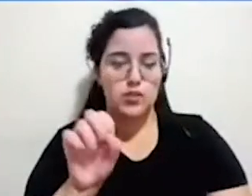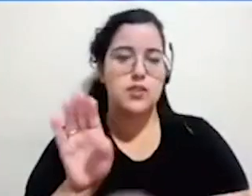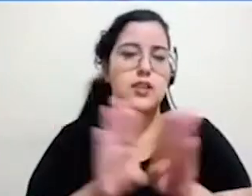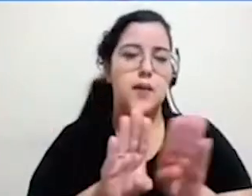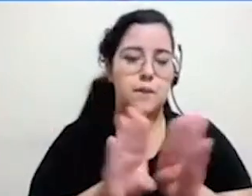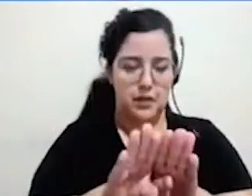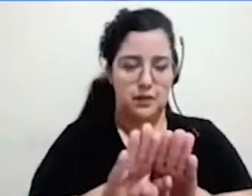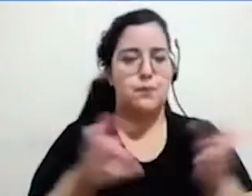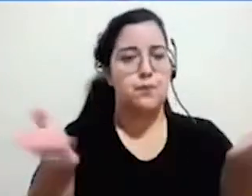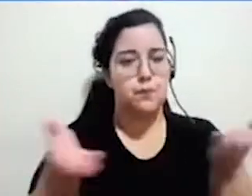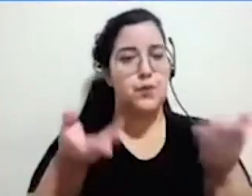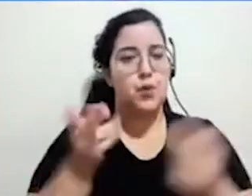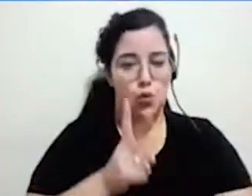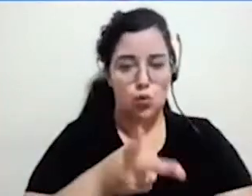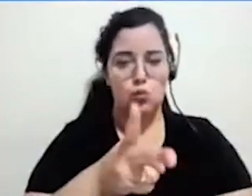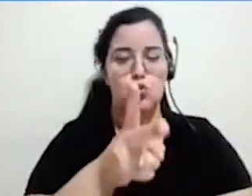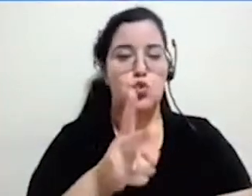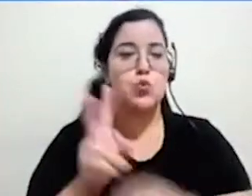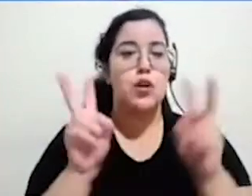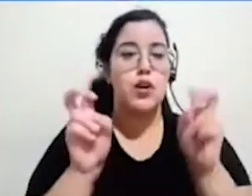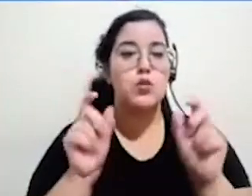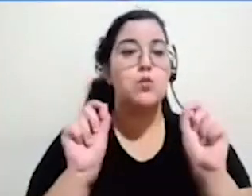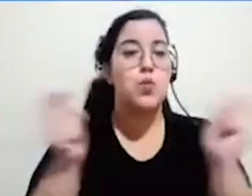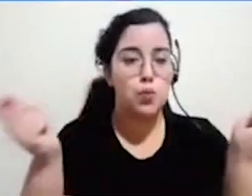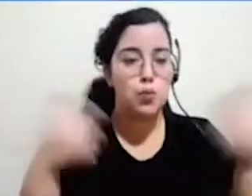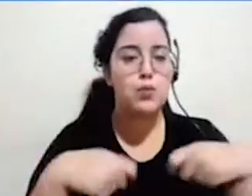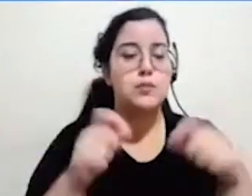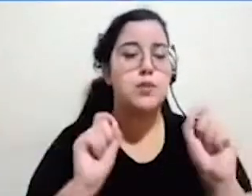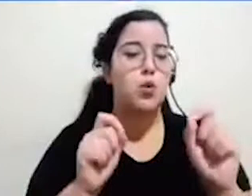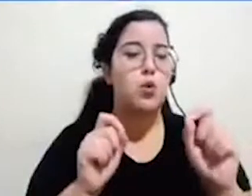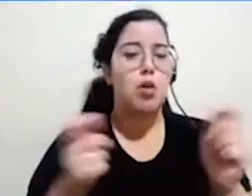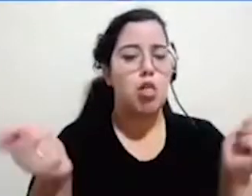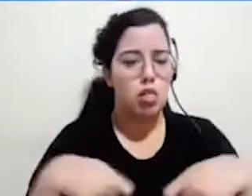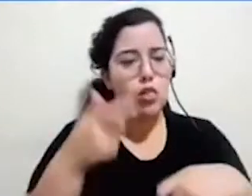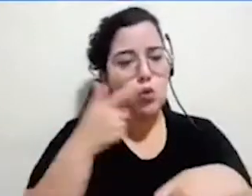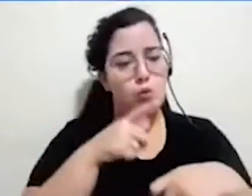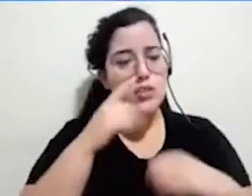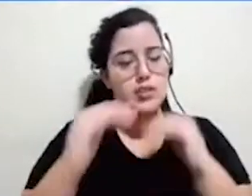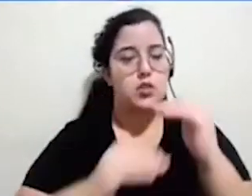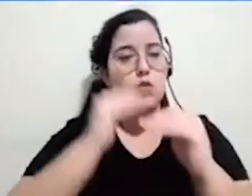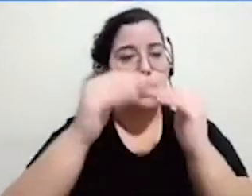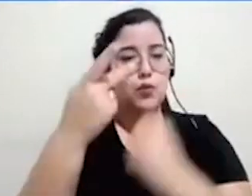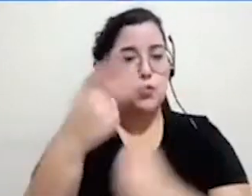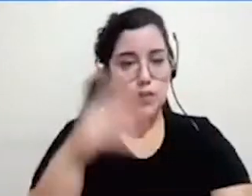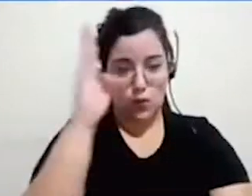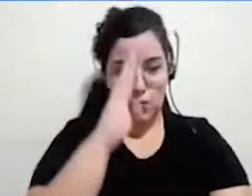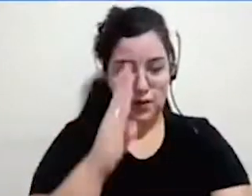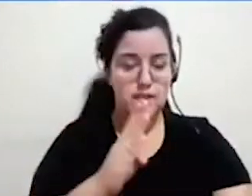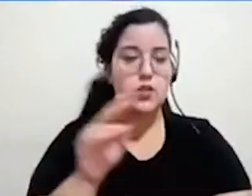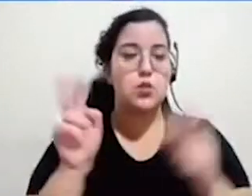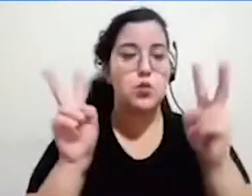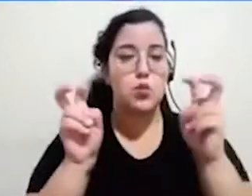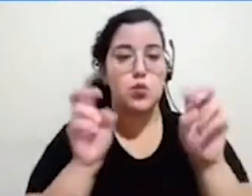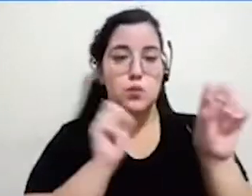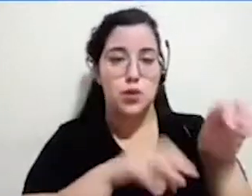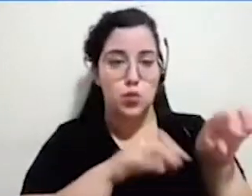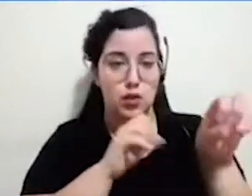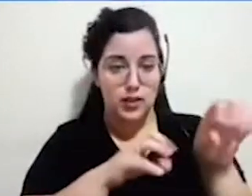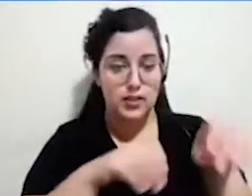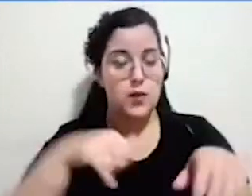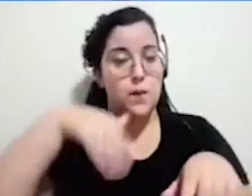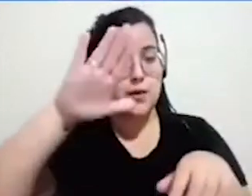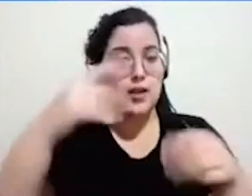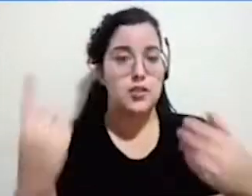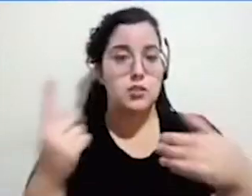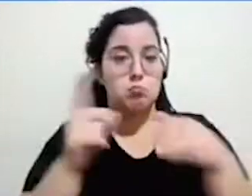programação. Nós vamos falar agora sobre a possibilidade de se desenvolver no Brasil um sistema de educação que seja mais inclusivo e que